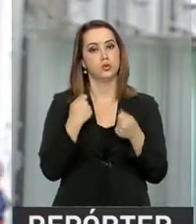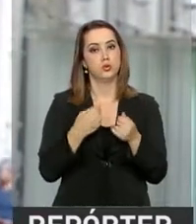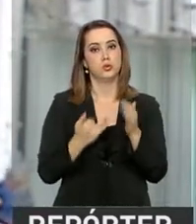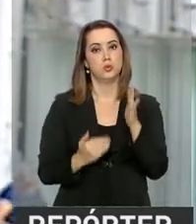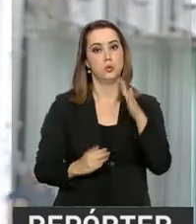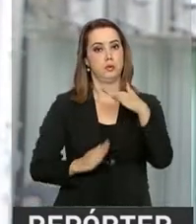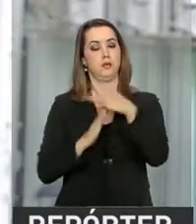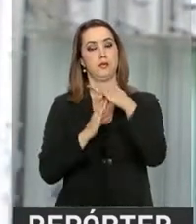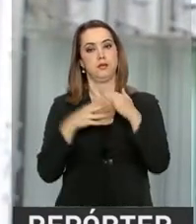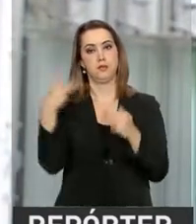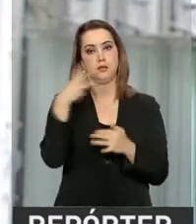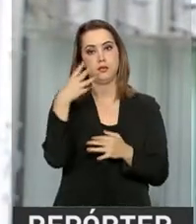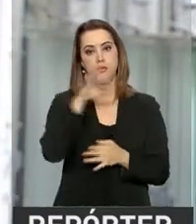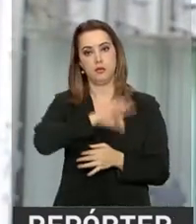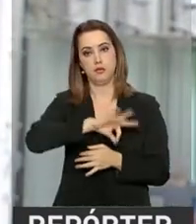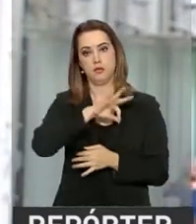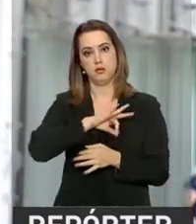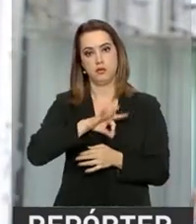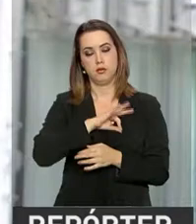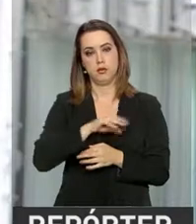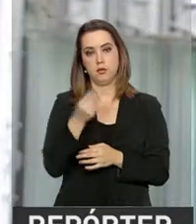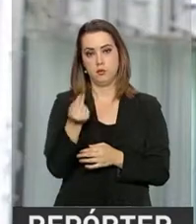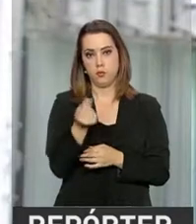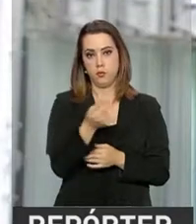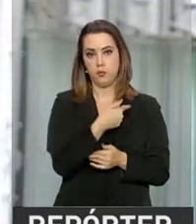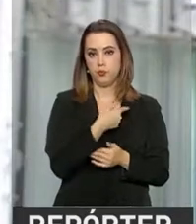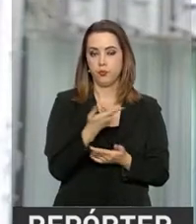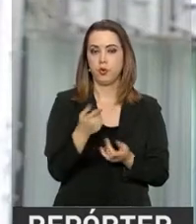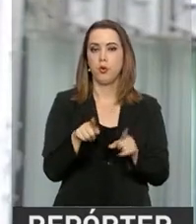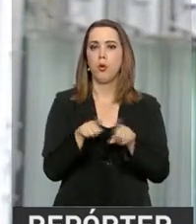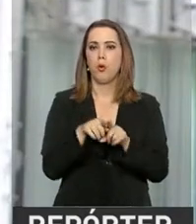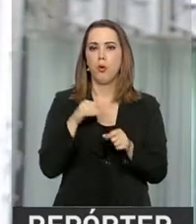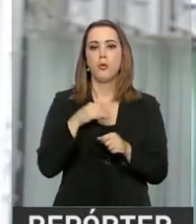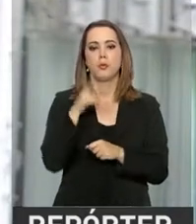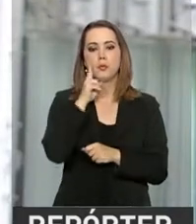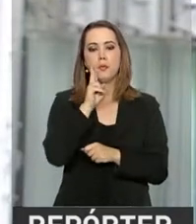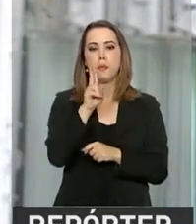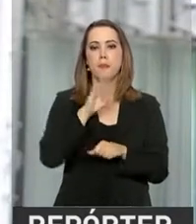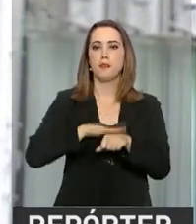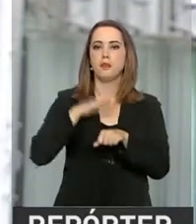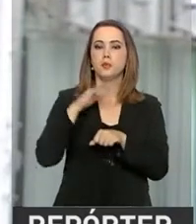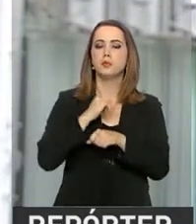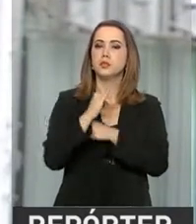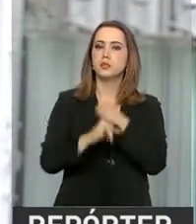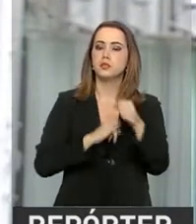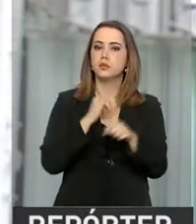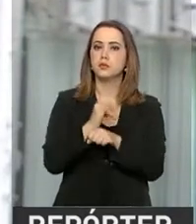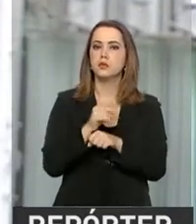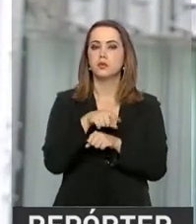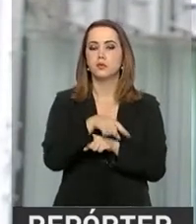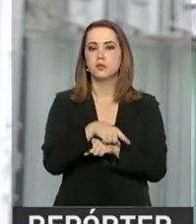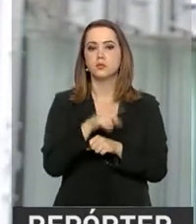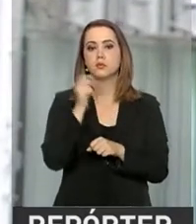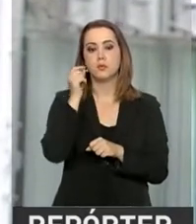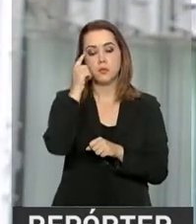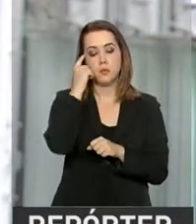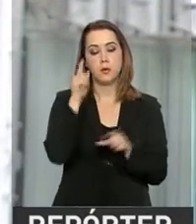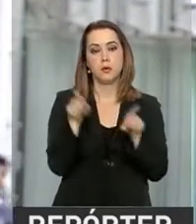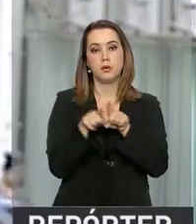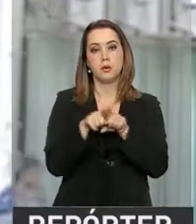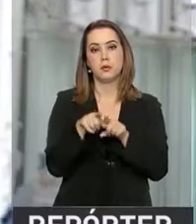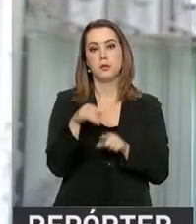é mais informações podem ser obtidas na página do fies na internet e também pelo telefone 0